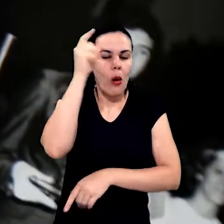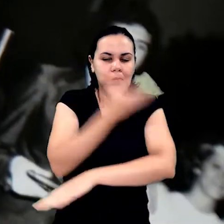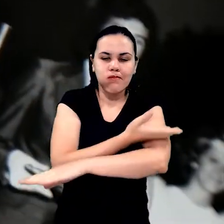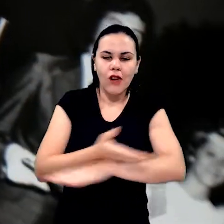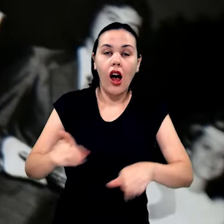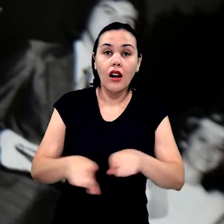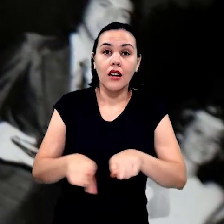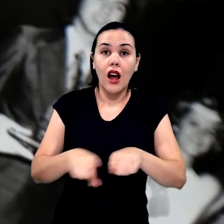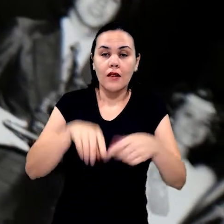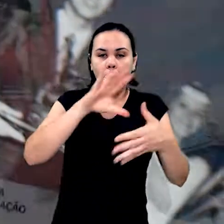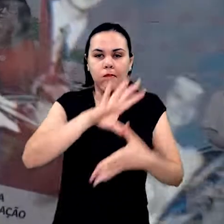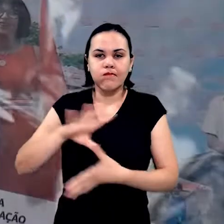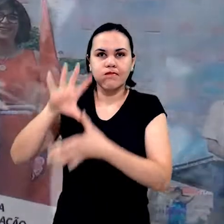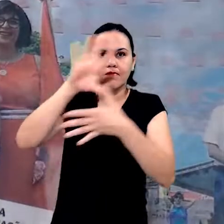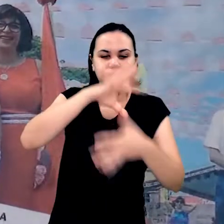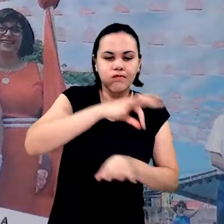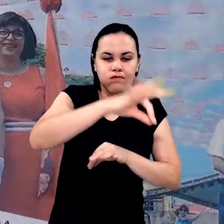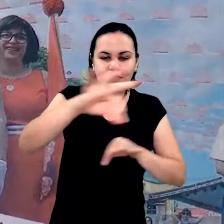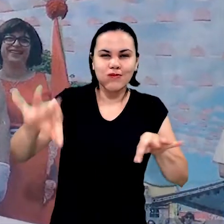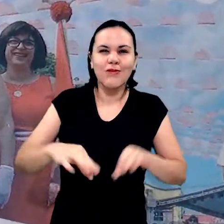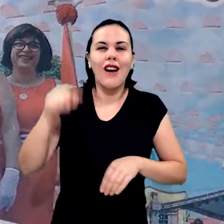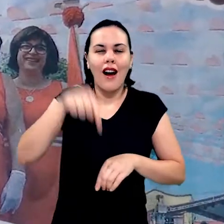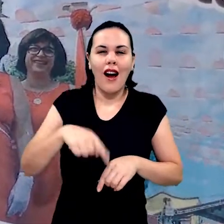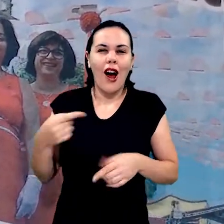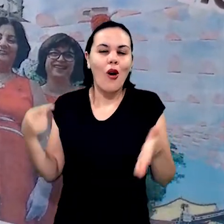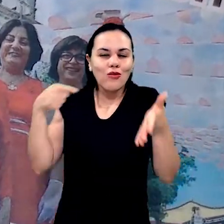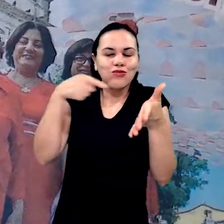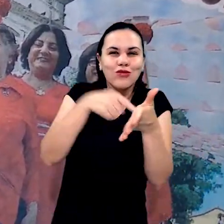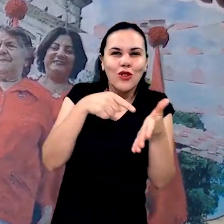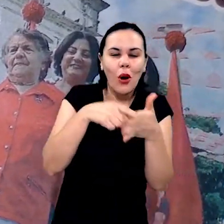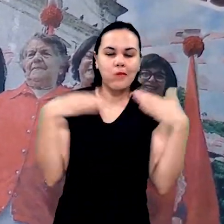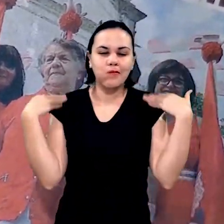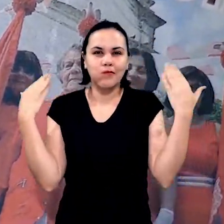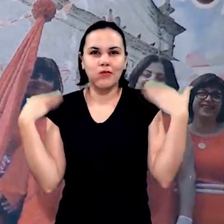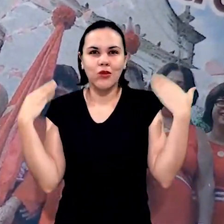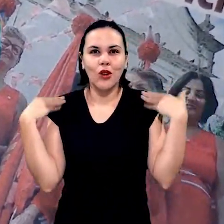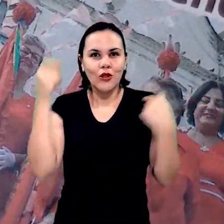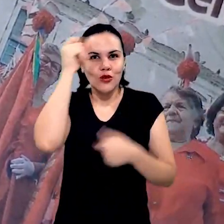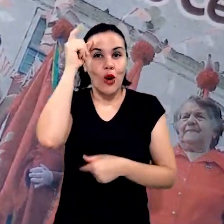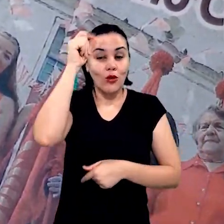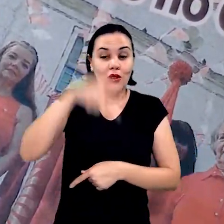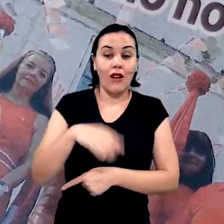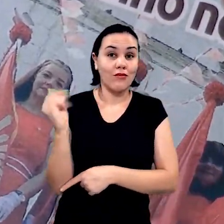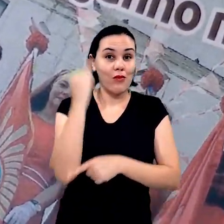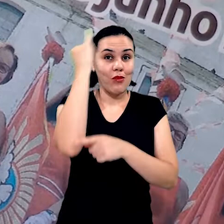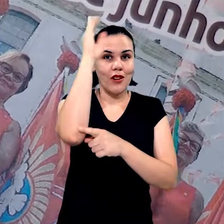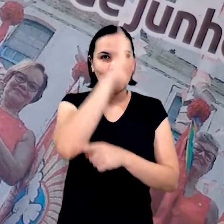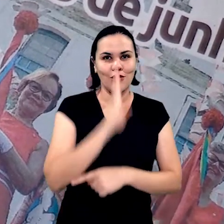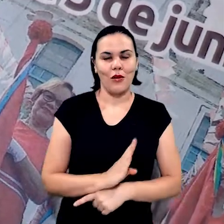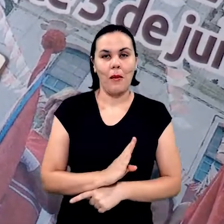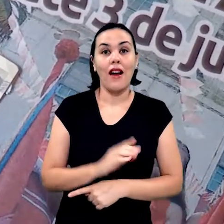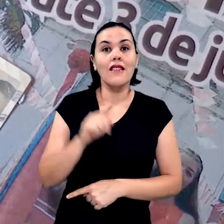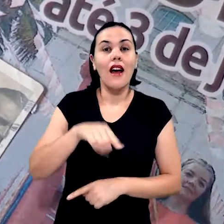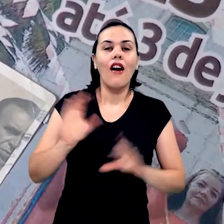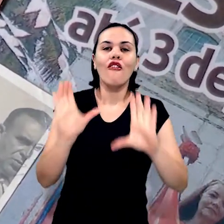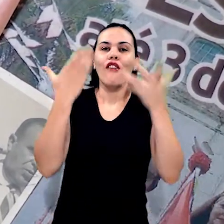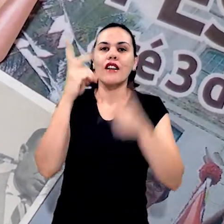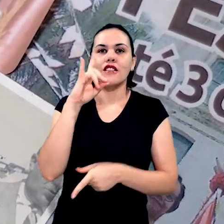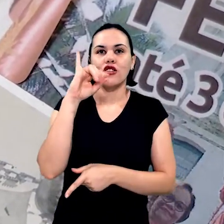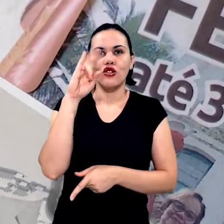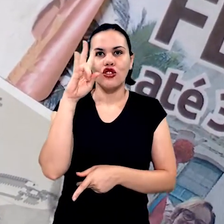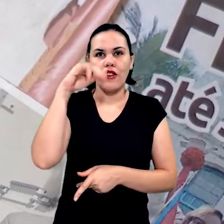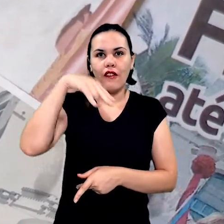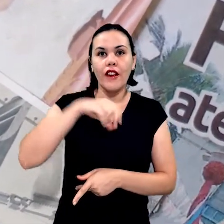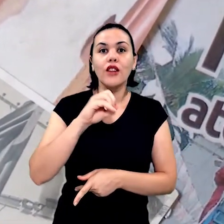predicados geográficos, constitui-se em um dos destinos turísticos e culturais mais importantes do país. A Festa do Divino